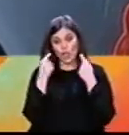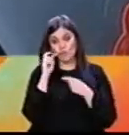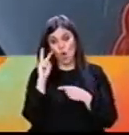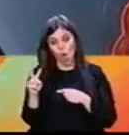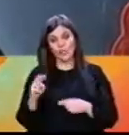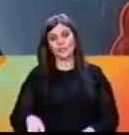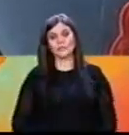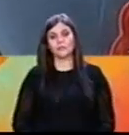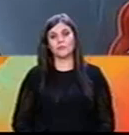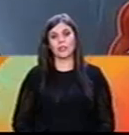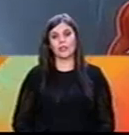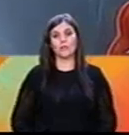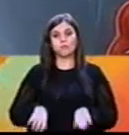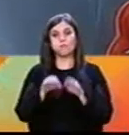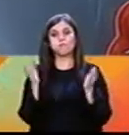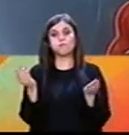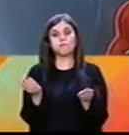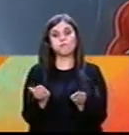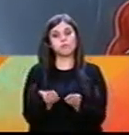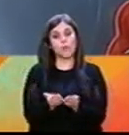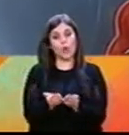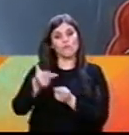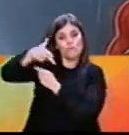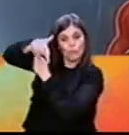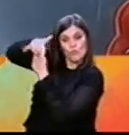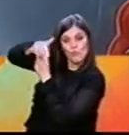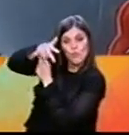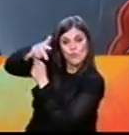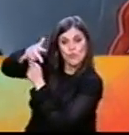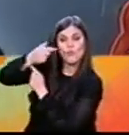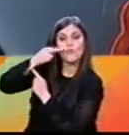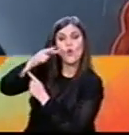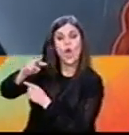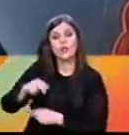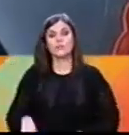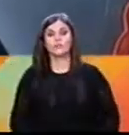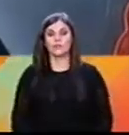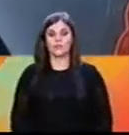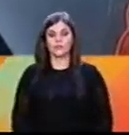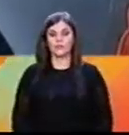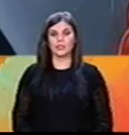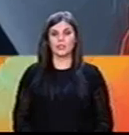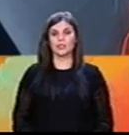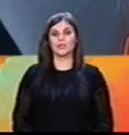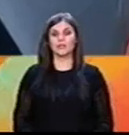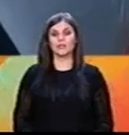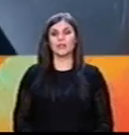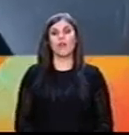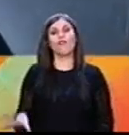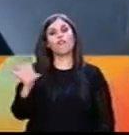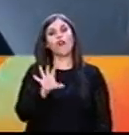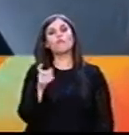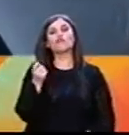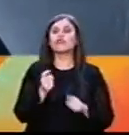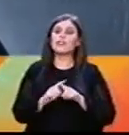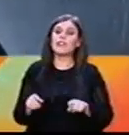faz estamos aquela tudo. Bola. Não faz está aquela bola. Está o Pedrinho a mostrar na câmara dele. Que faz a massa feita com a outra farinha, estás a ver?